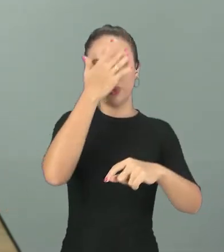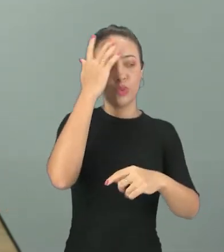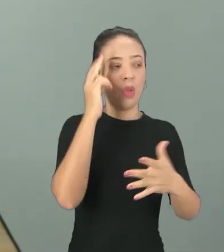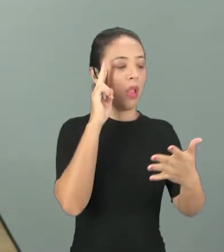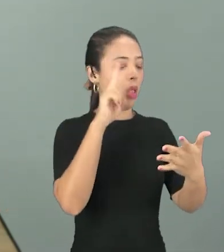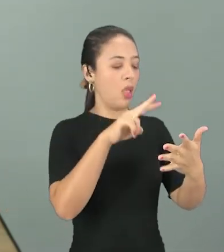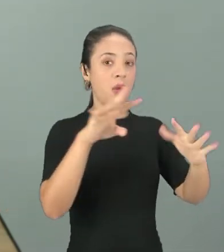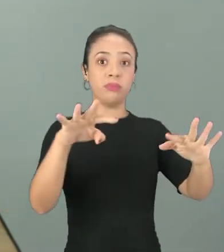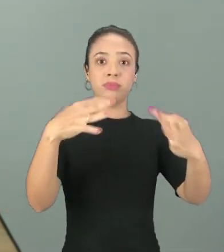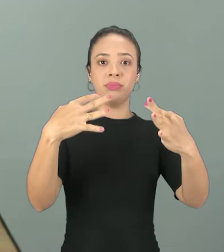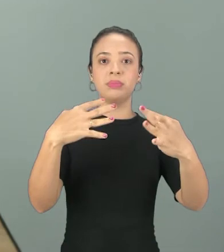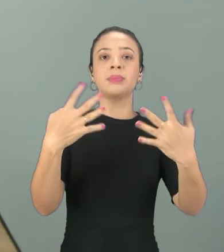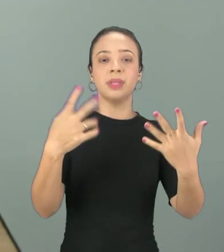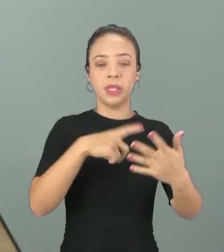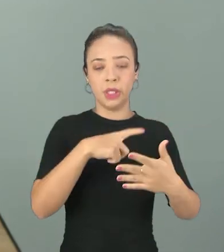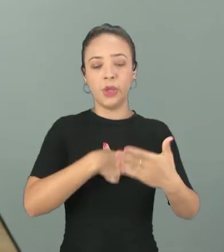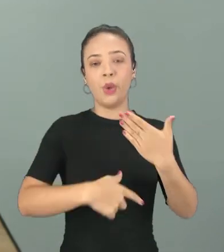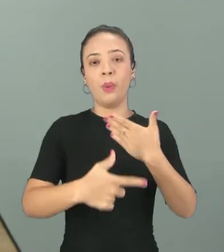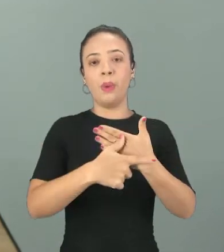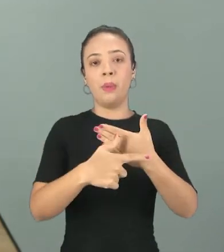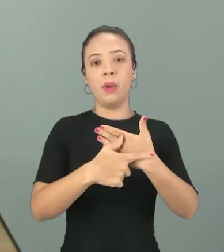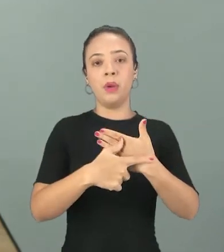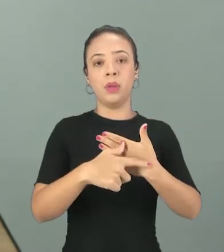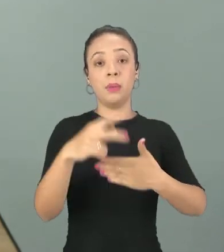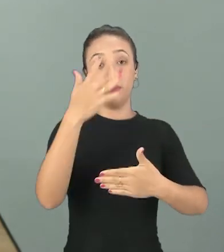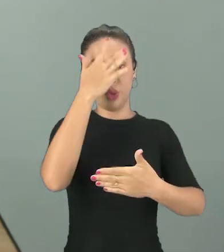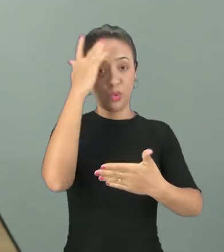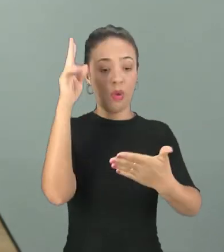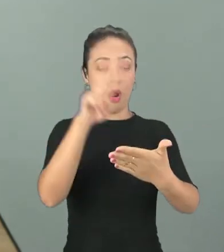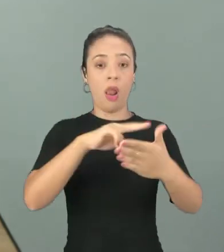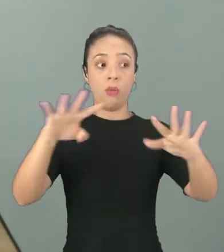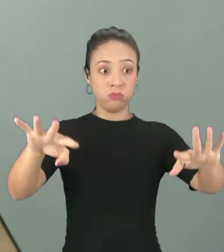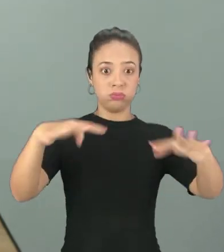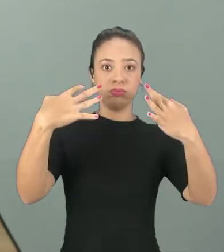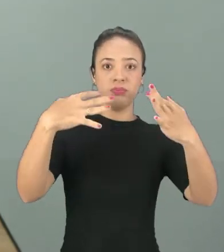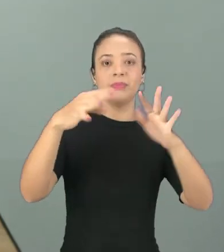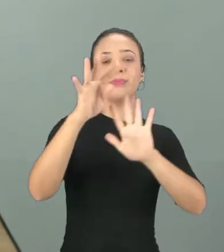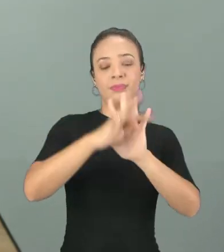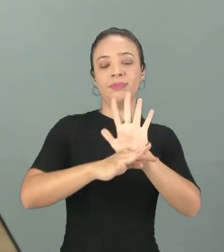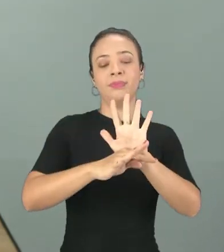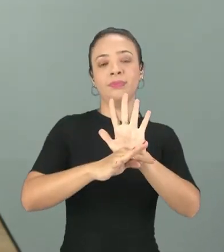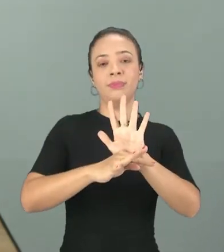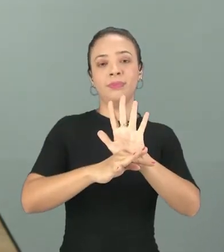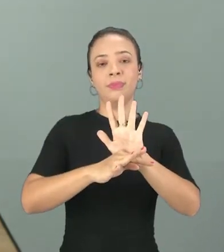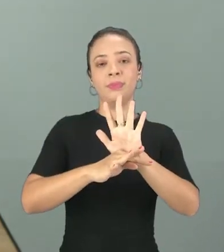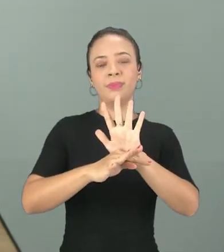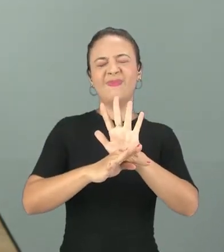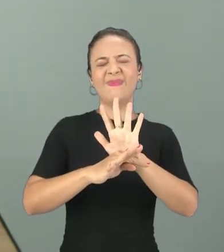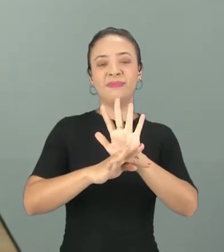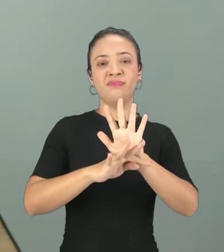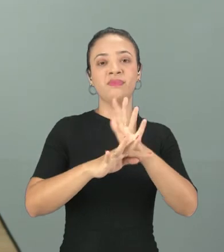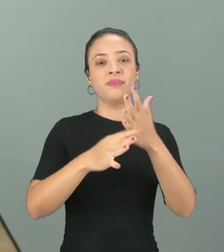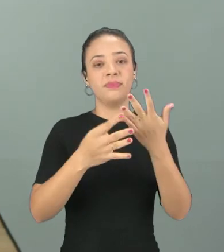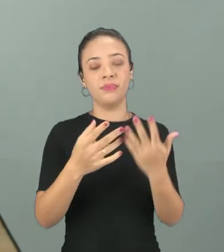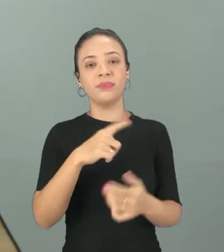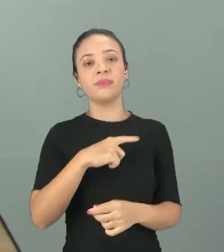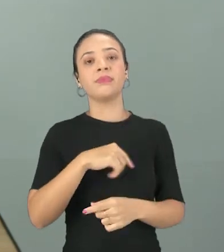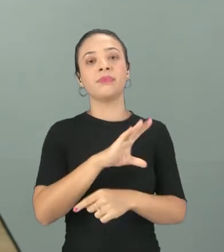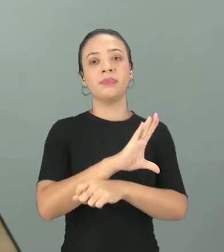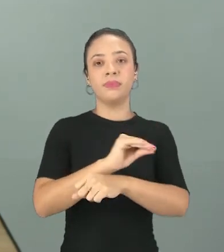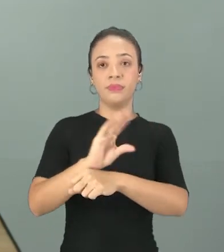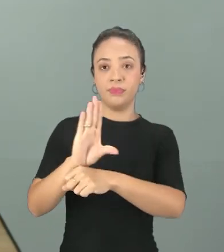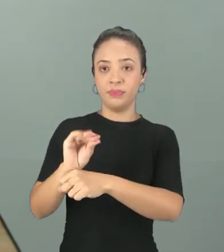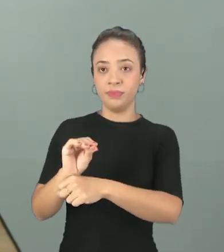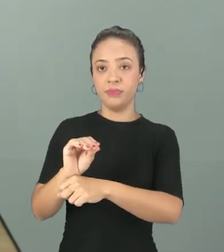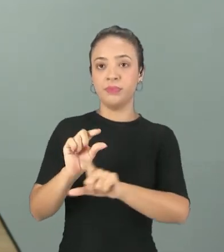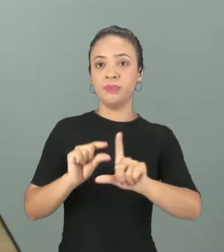atrativas, com a intenção exclusiva de atrair e chamar a atenção ao leitor. Então, além das